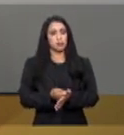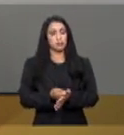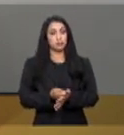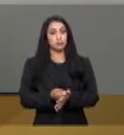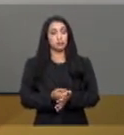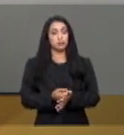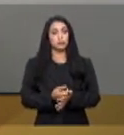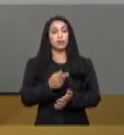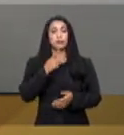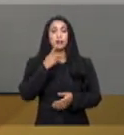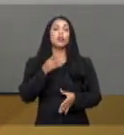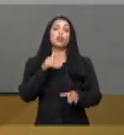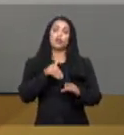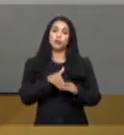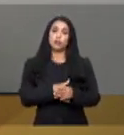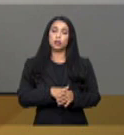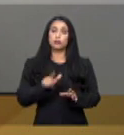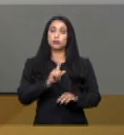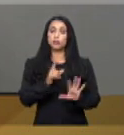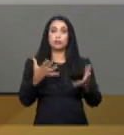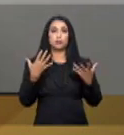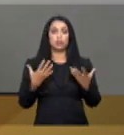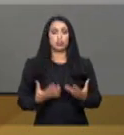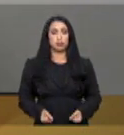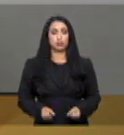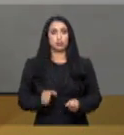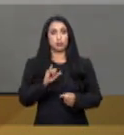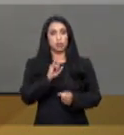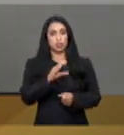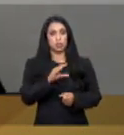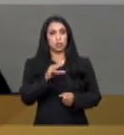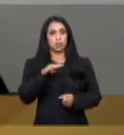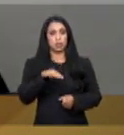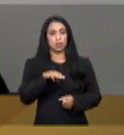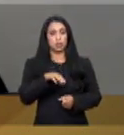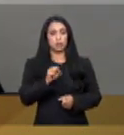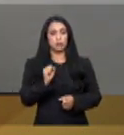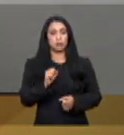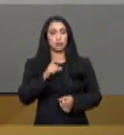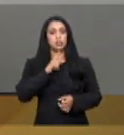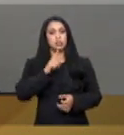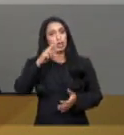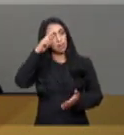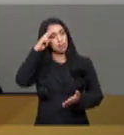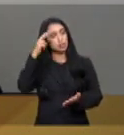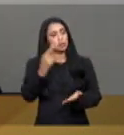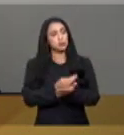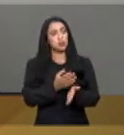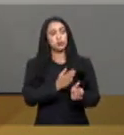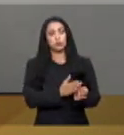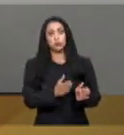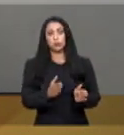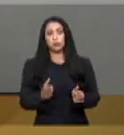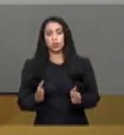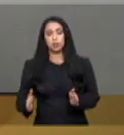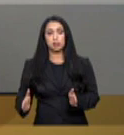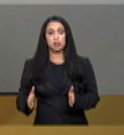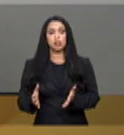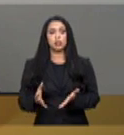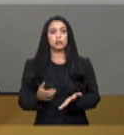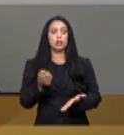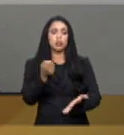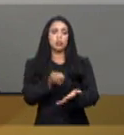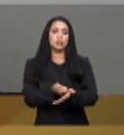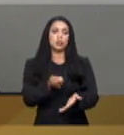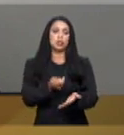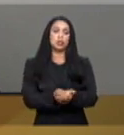no voto, no sentido de ser inegável que o ICMS respeita a todo o processo e o contribuinte não inclui como